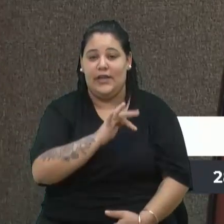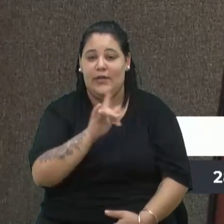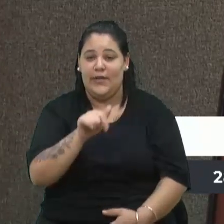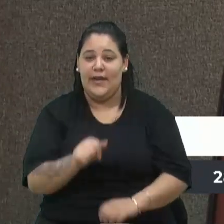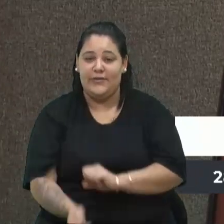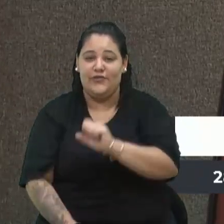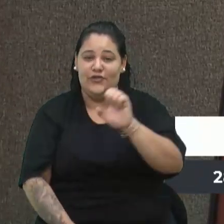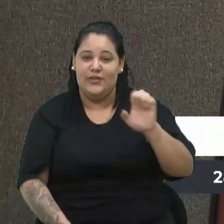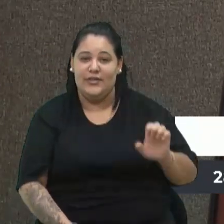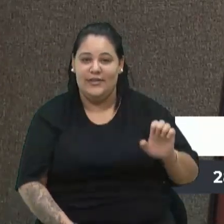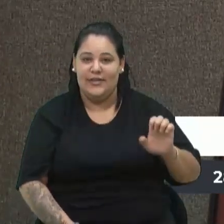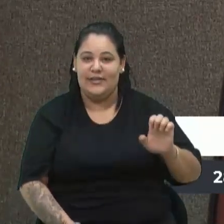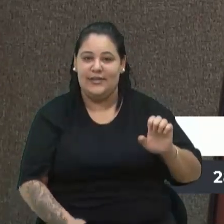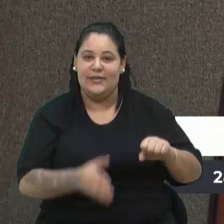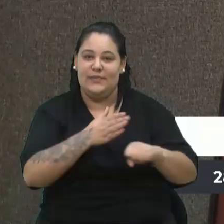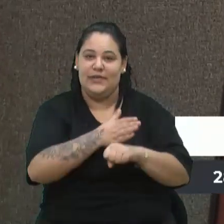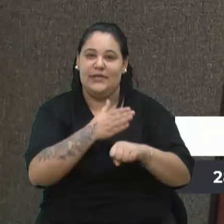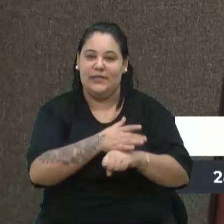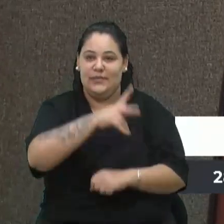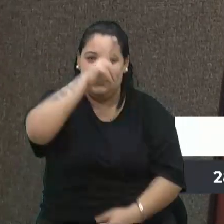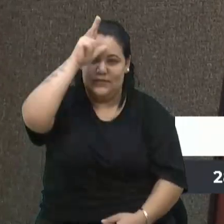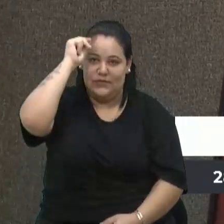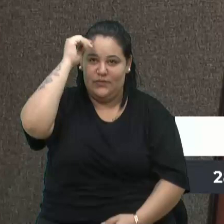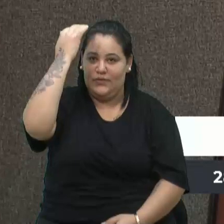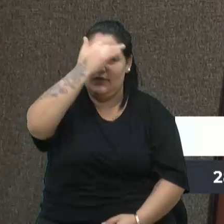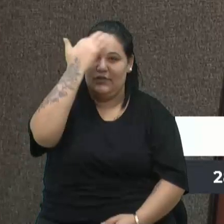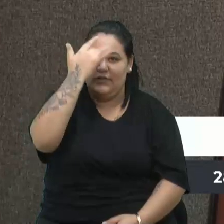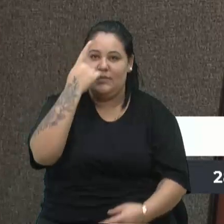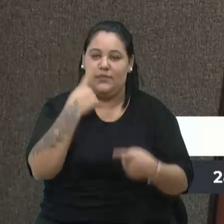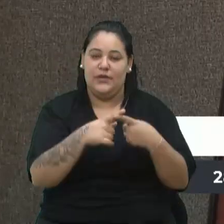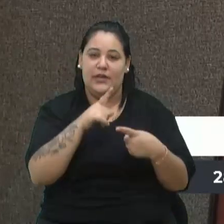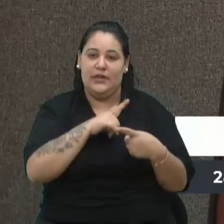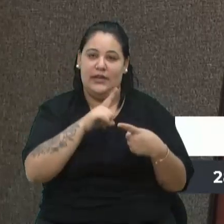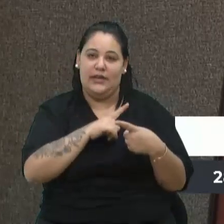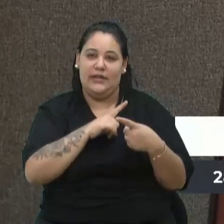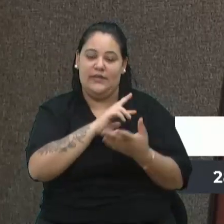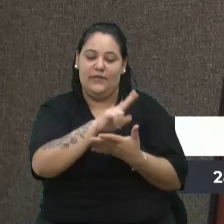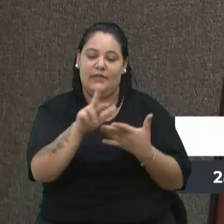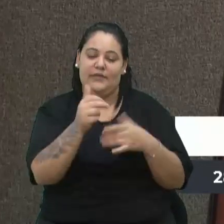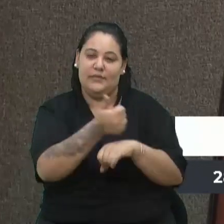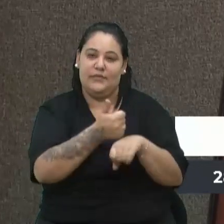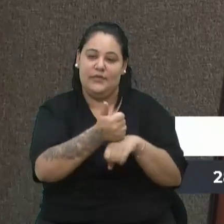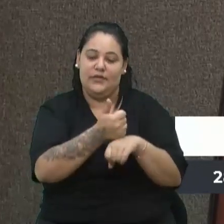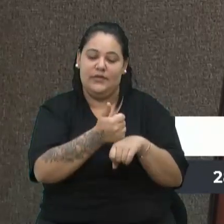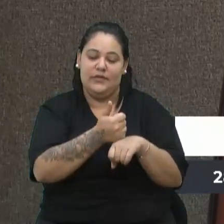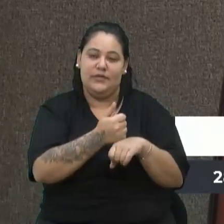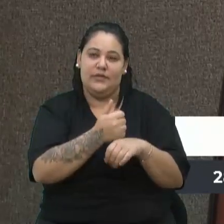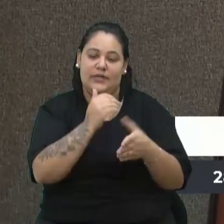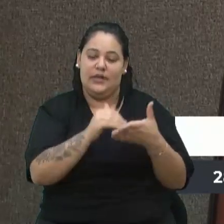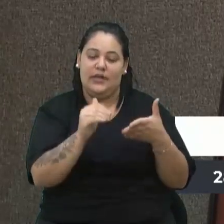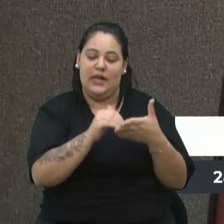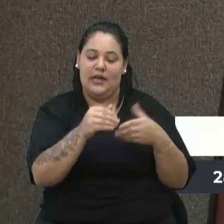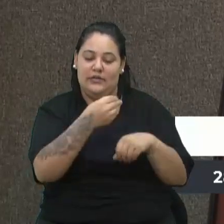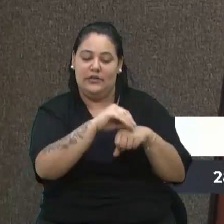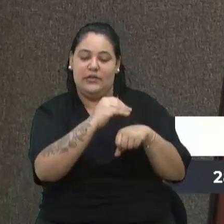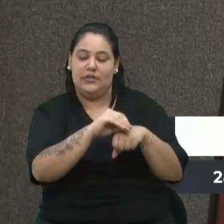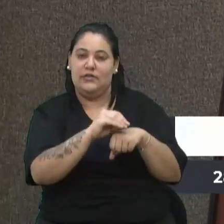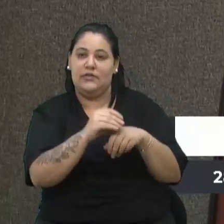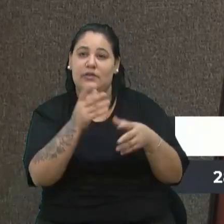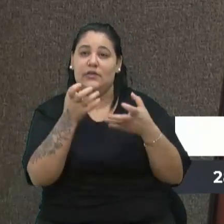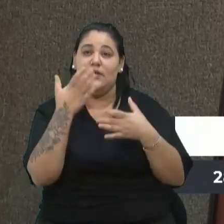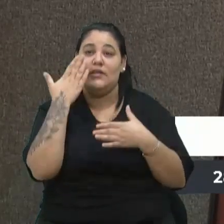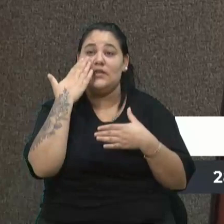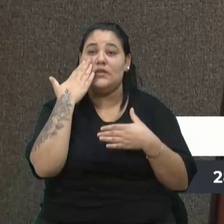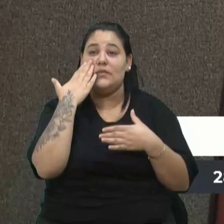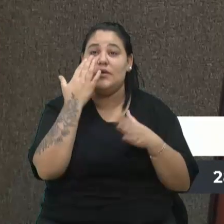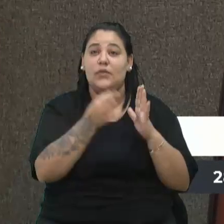faz parte do governo Adiló, porque eles têm muitos cargos lá, né? Cargos, secretários, indicações. Eu queria saber a posição